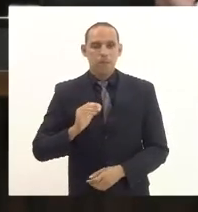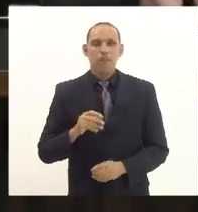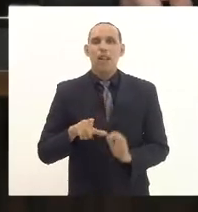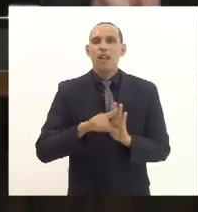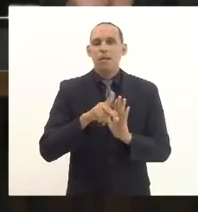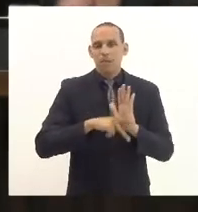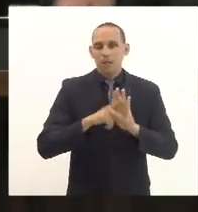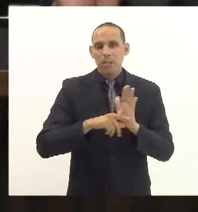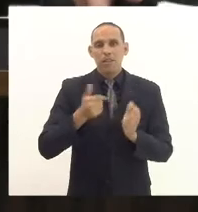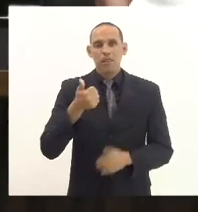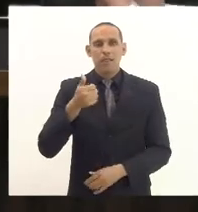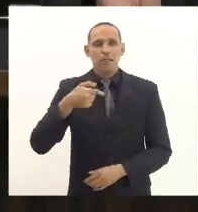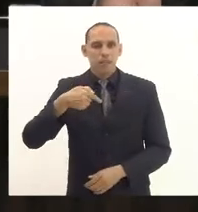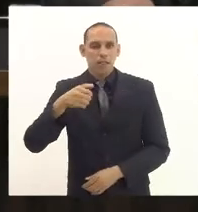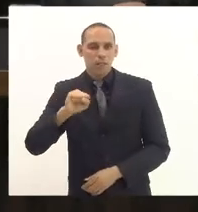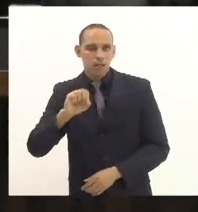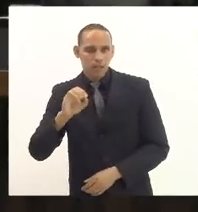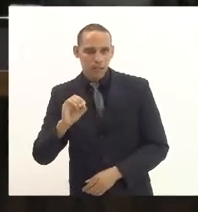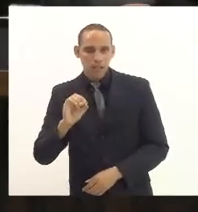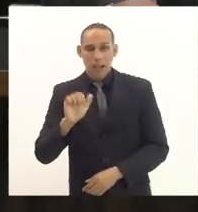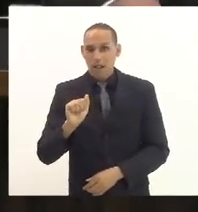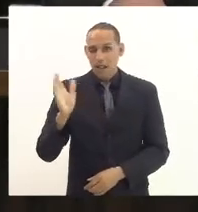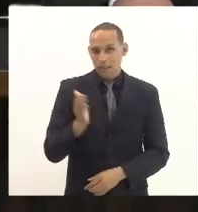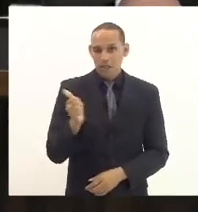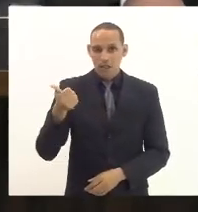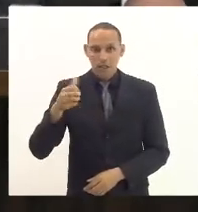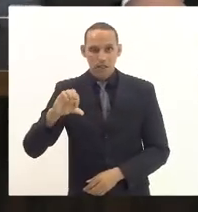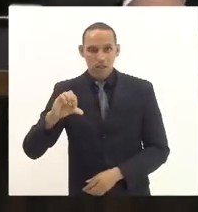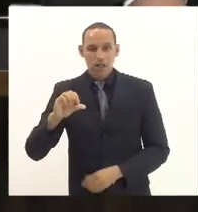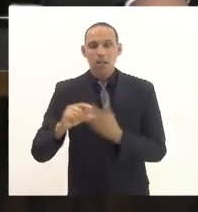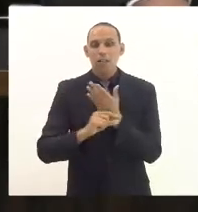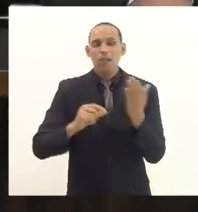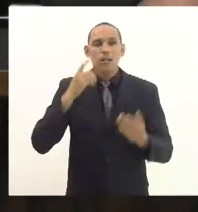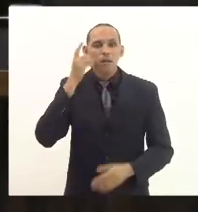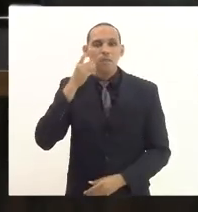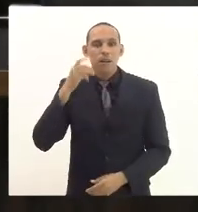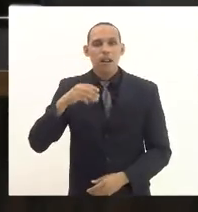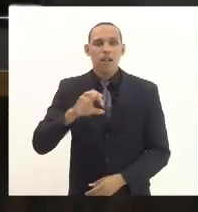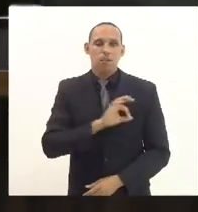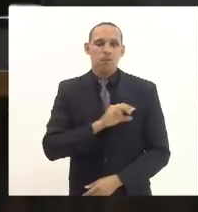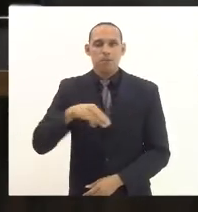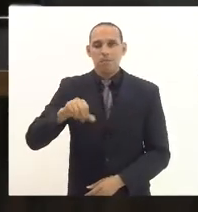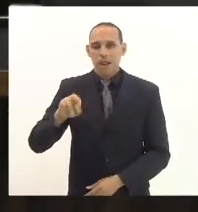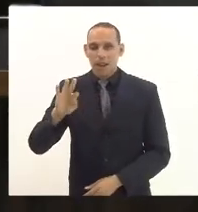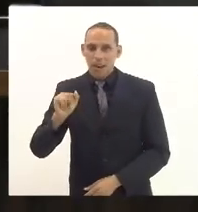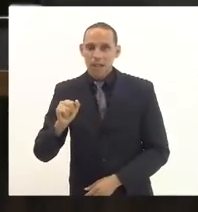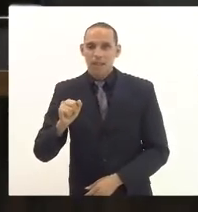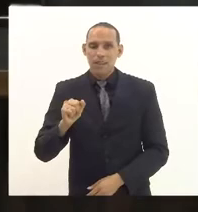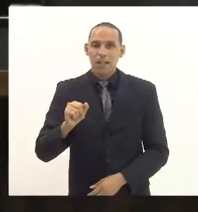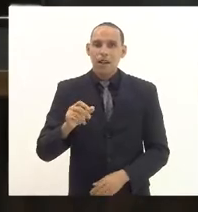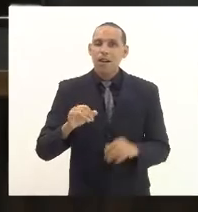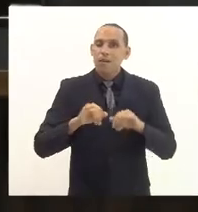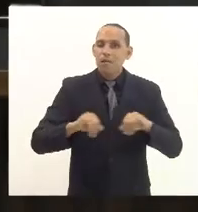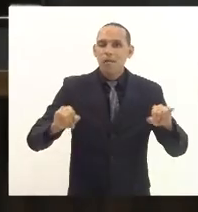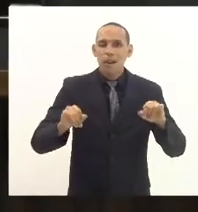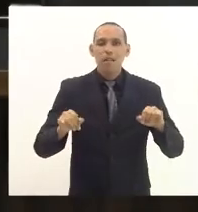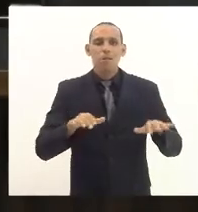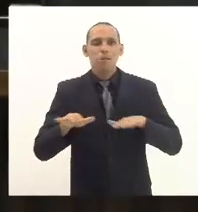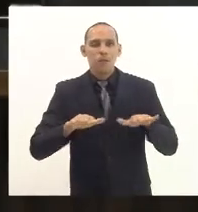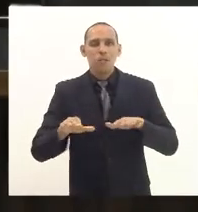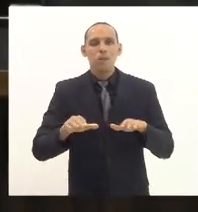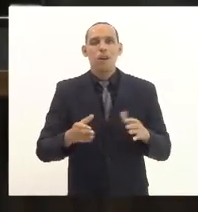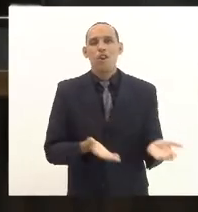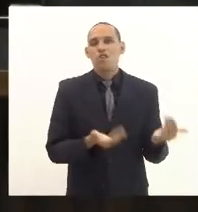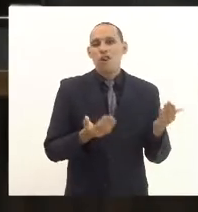lei 1780-A de 19, de autoria da deputada Marta Rocha, que declara o movimento Jovem Guarda como